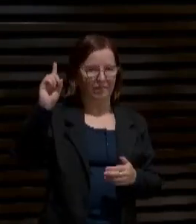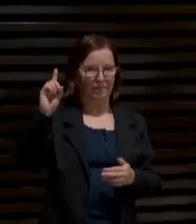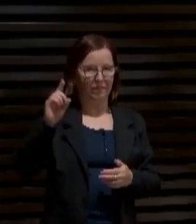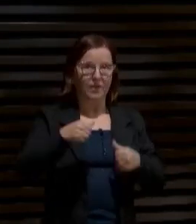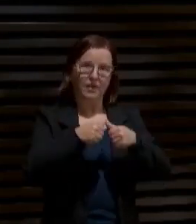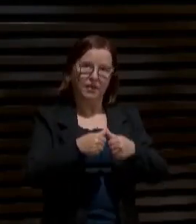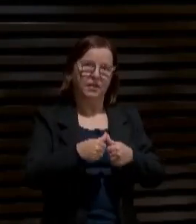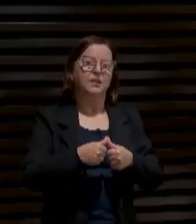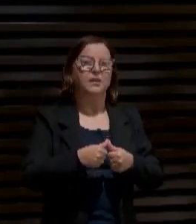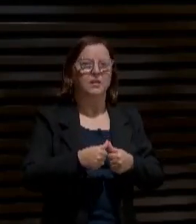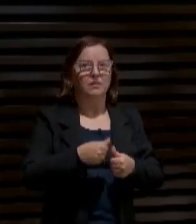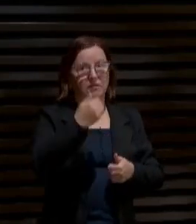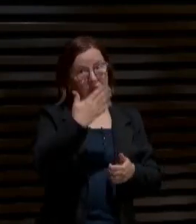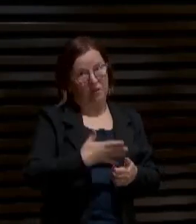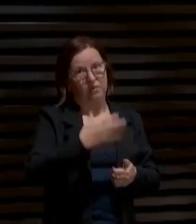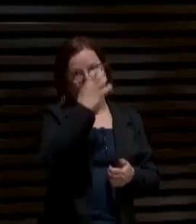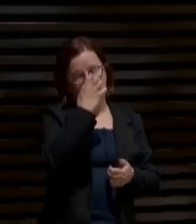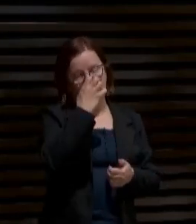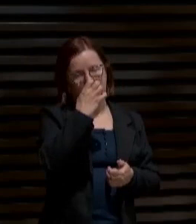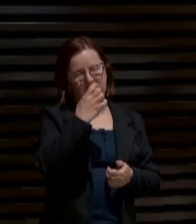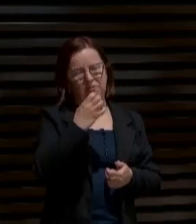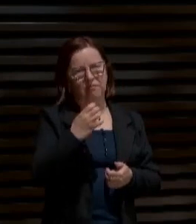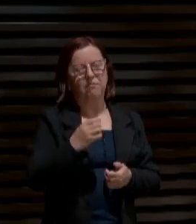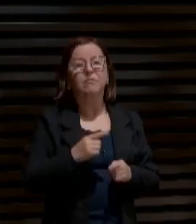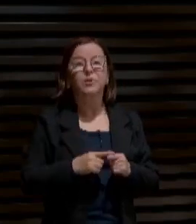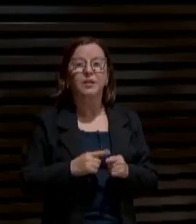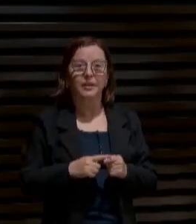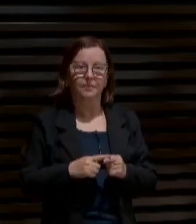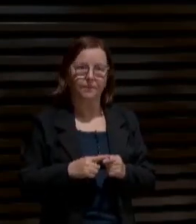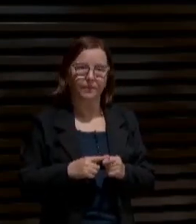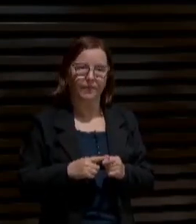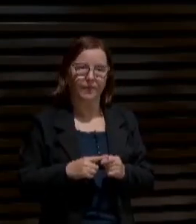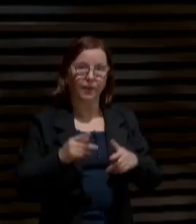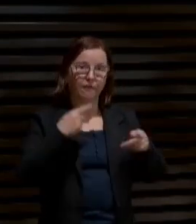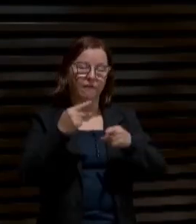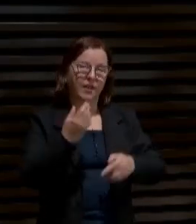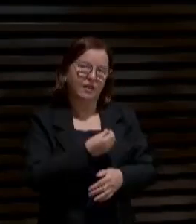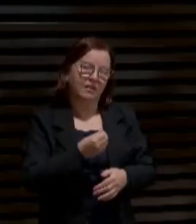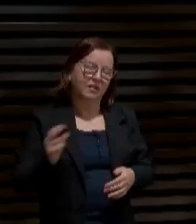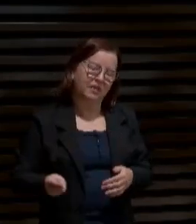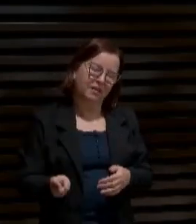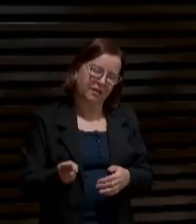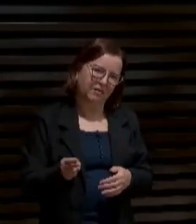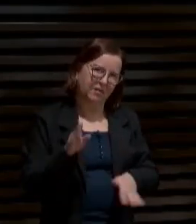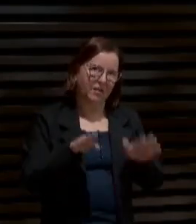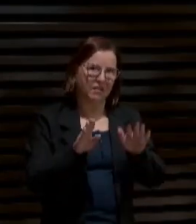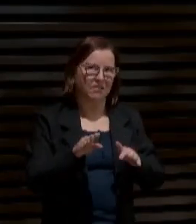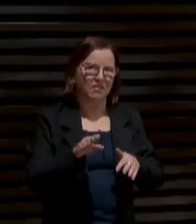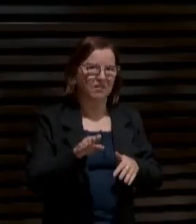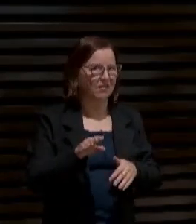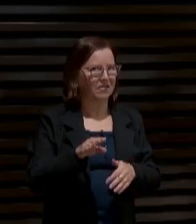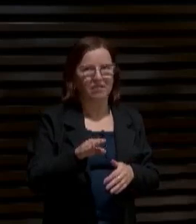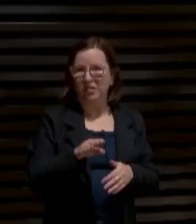esse assunto é sério sabe por quê que é sério porque lida com a vida eterna e às vezes ajudando o valor para